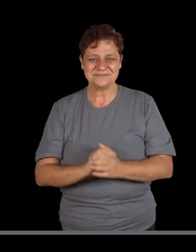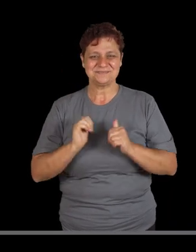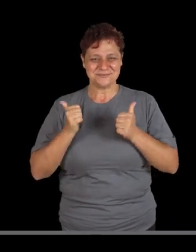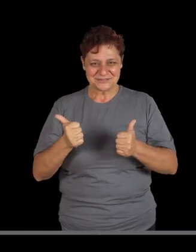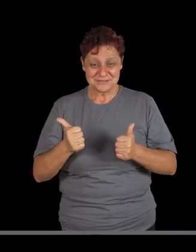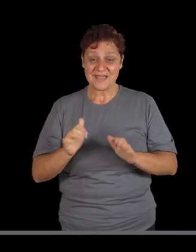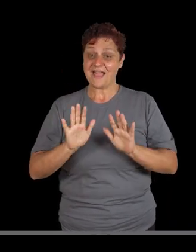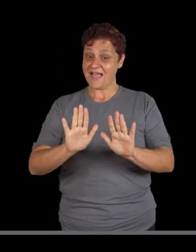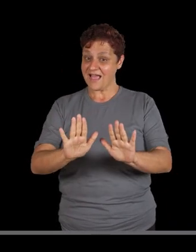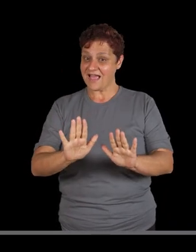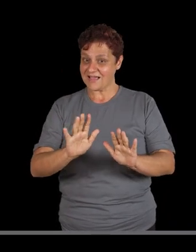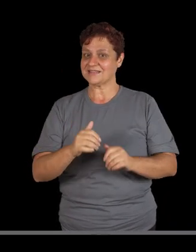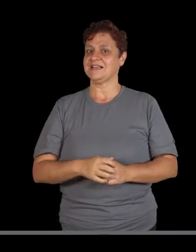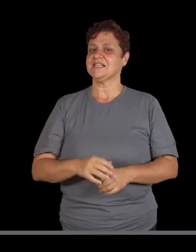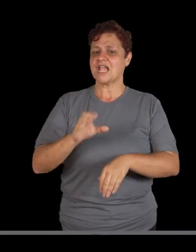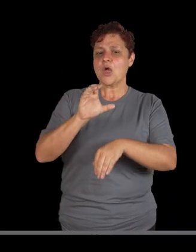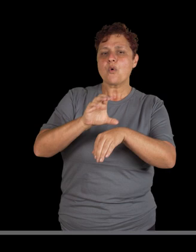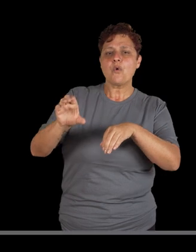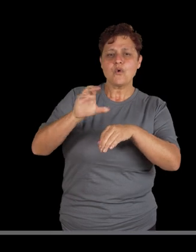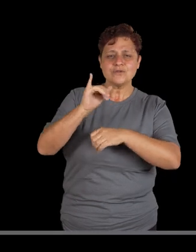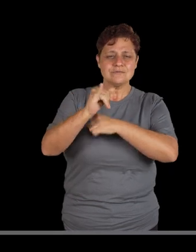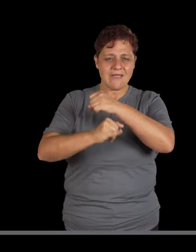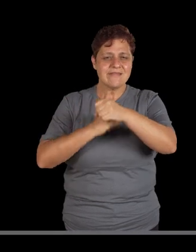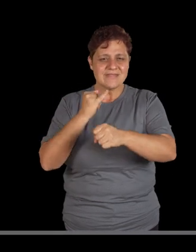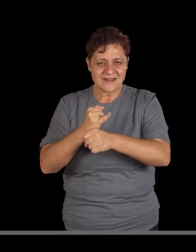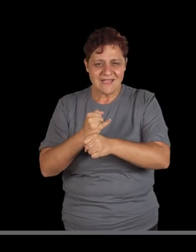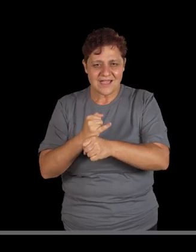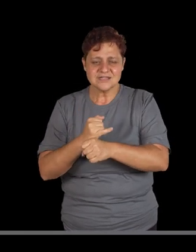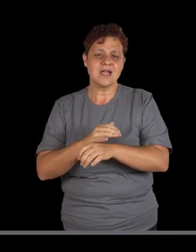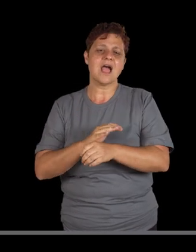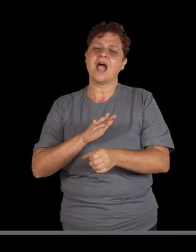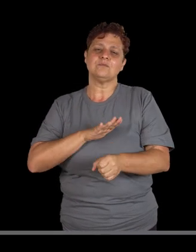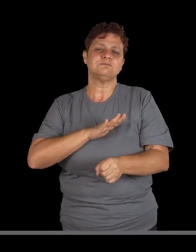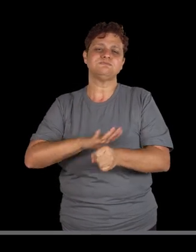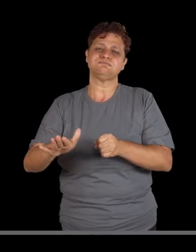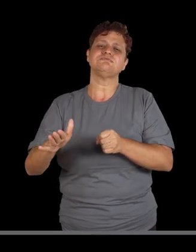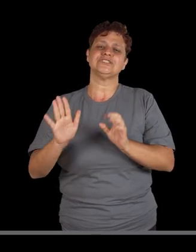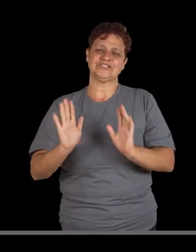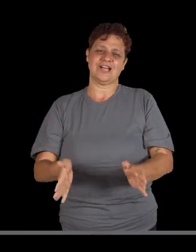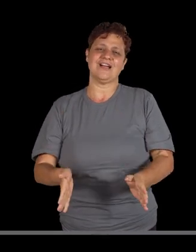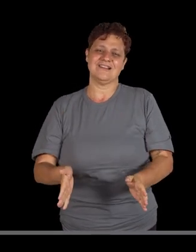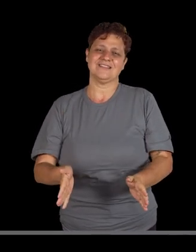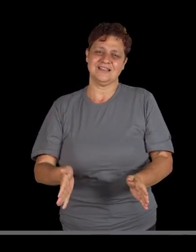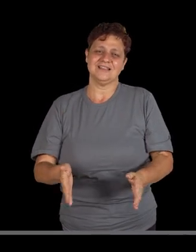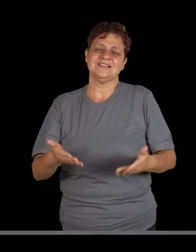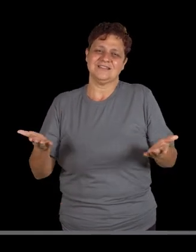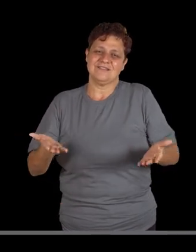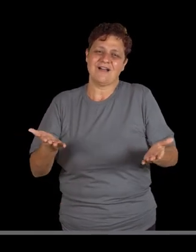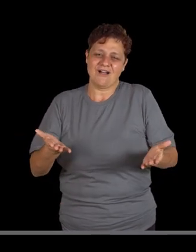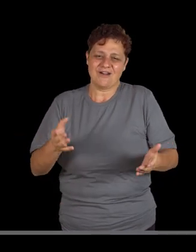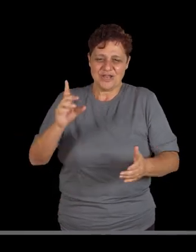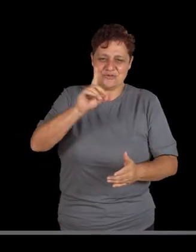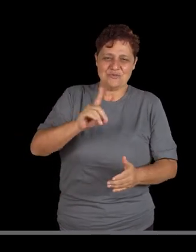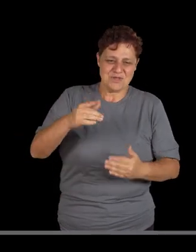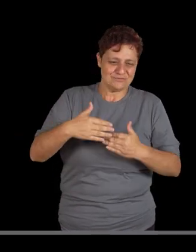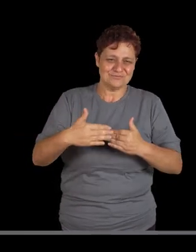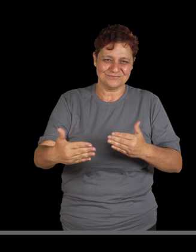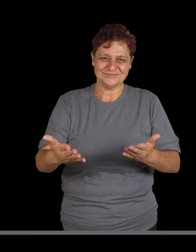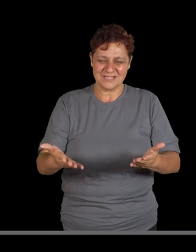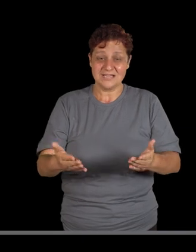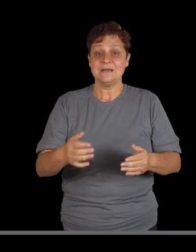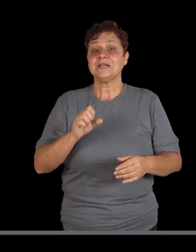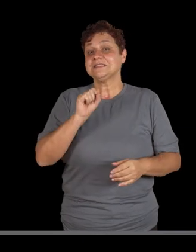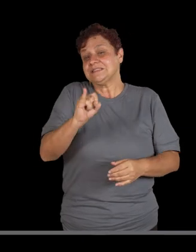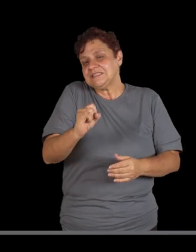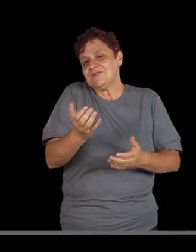Beleza, garotinha? Ah, e o curso online da Talk2Me encerrou as inscrições, né, nesse domingo. Porém,